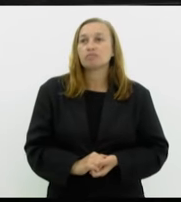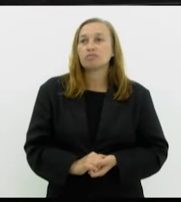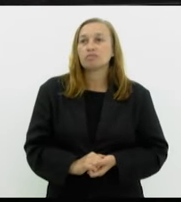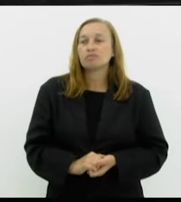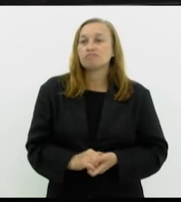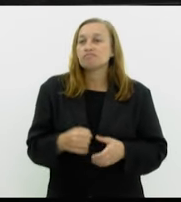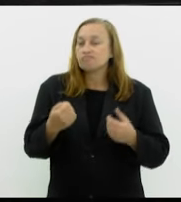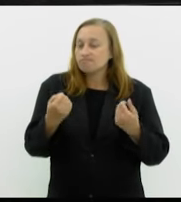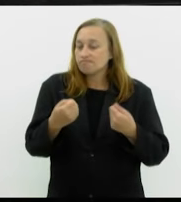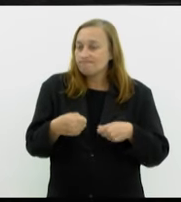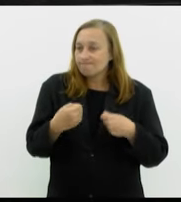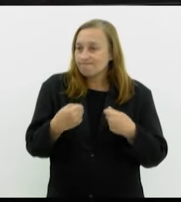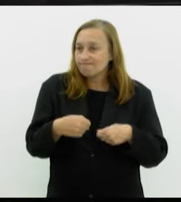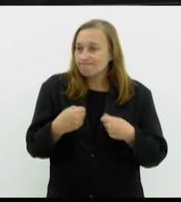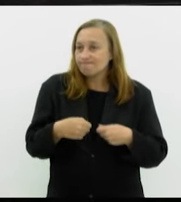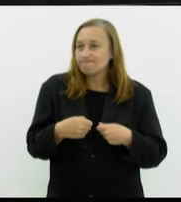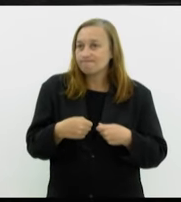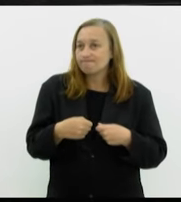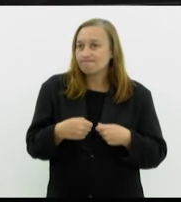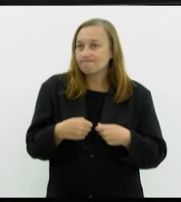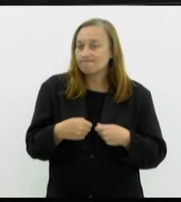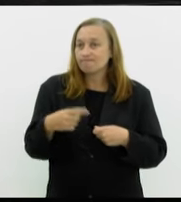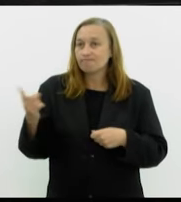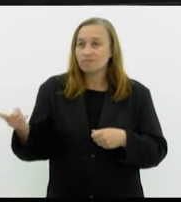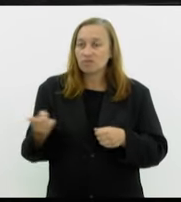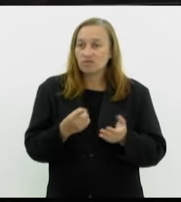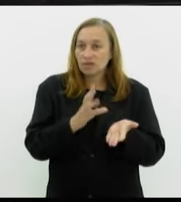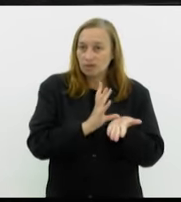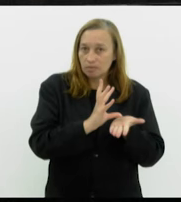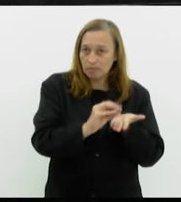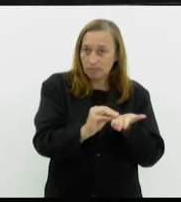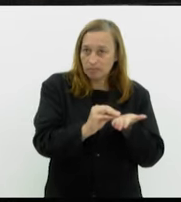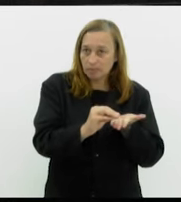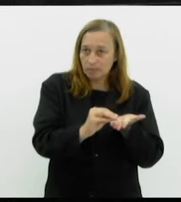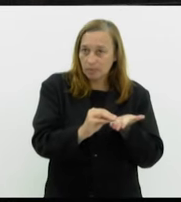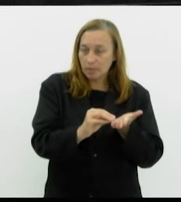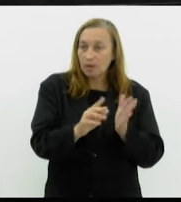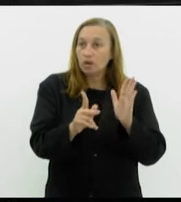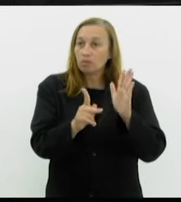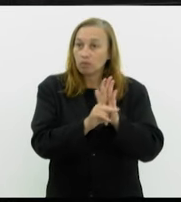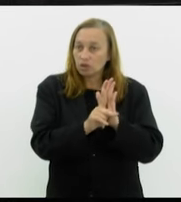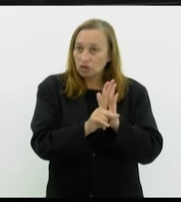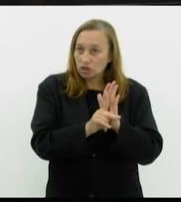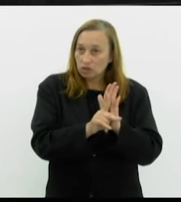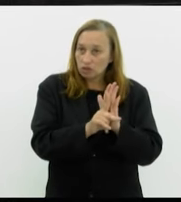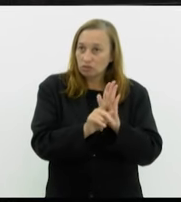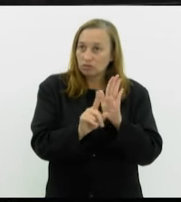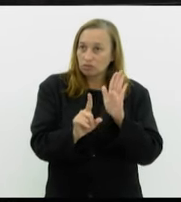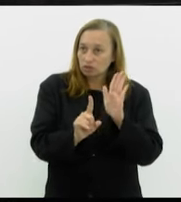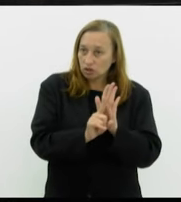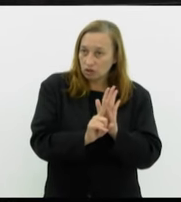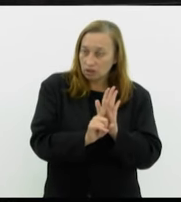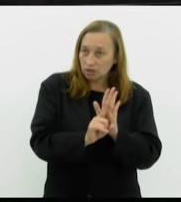a necessidade de vir à pauta um projeto de